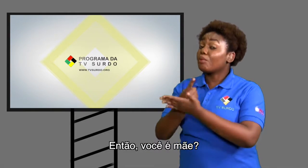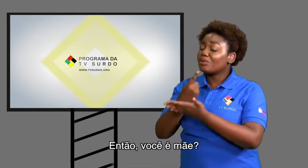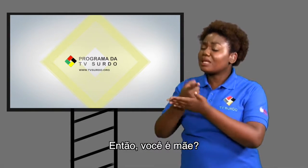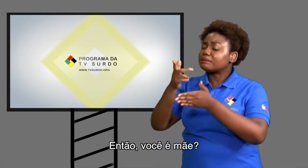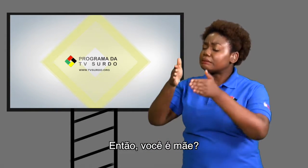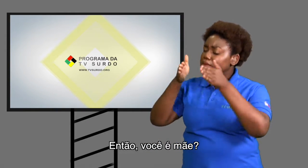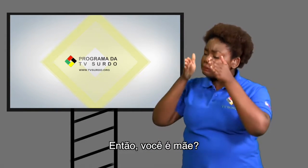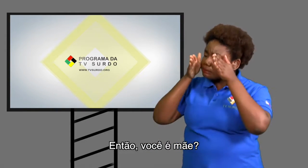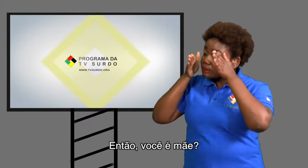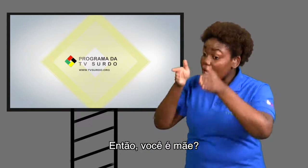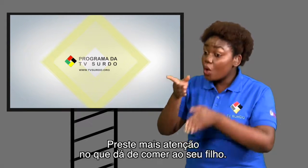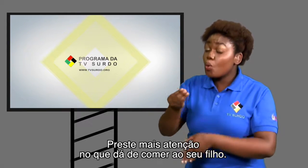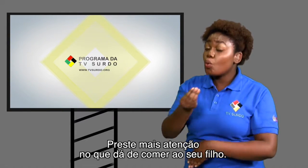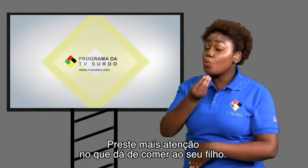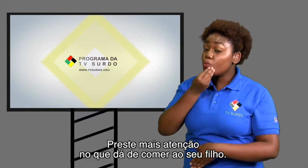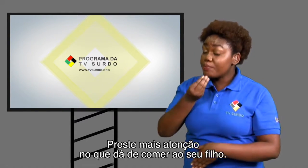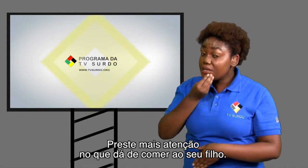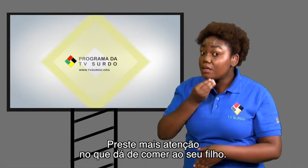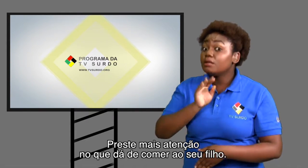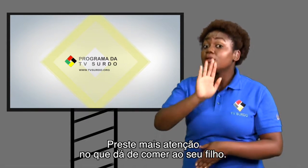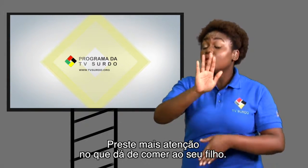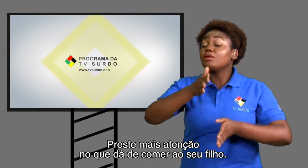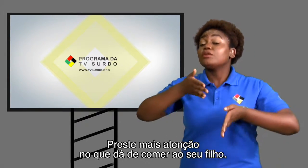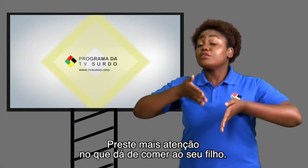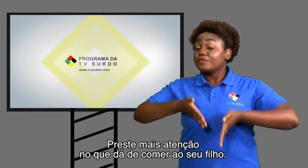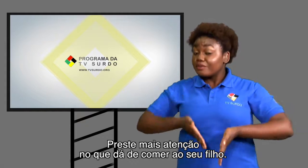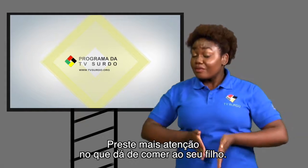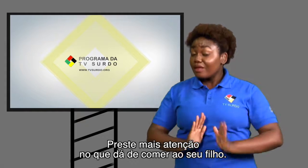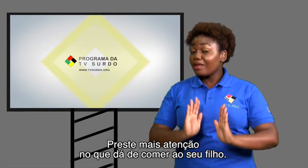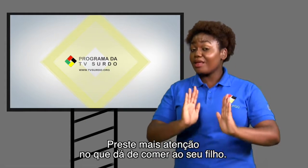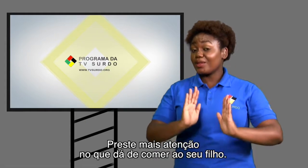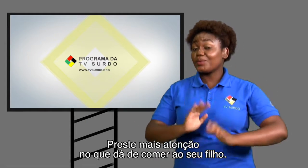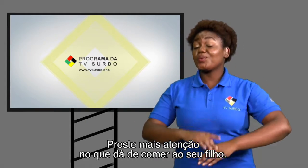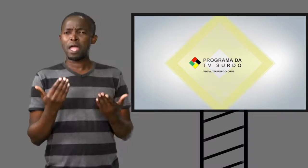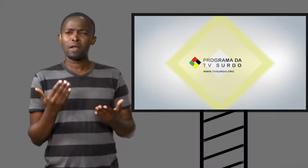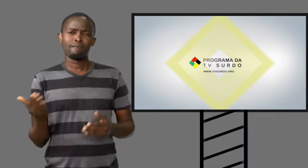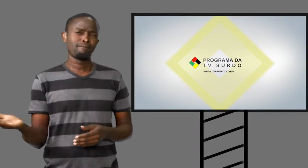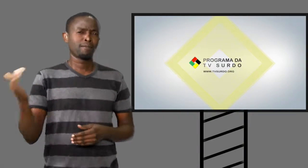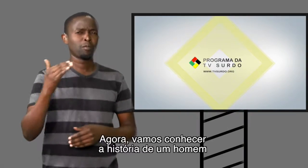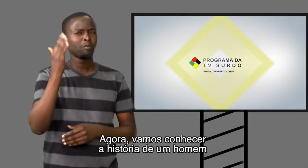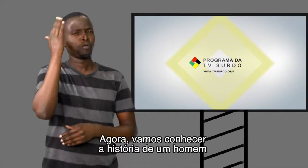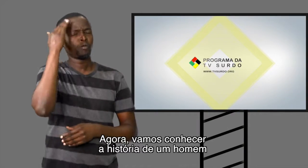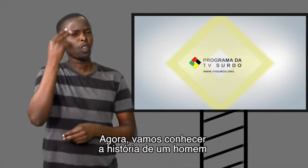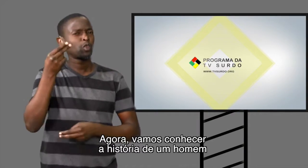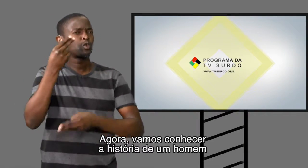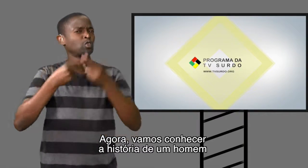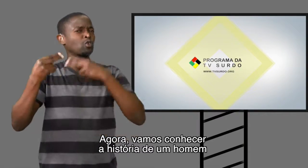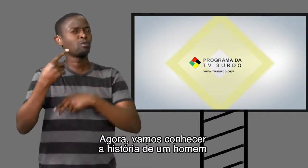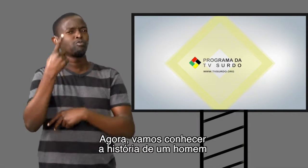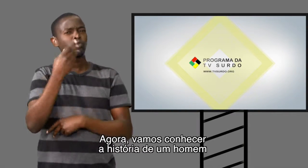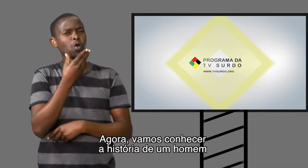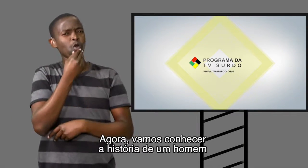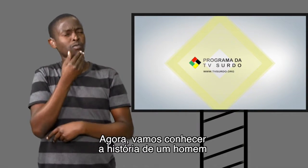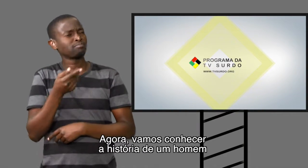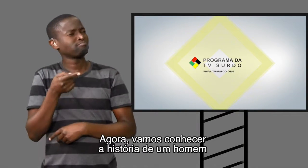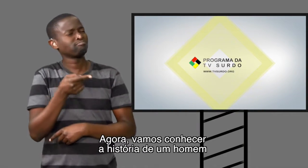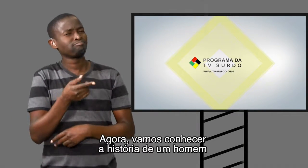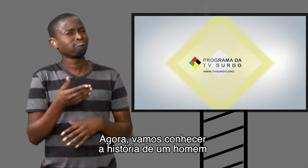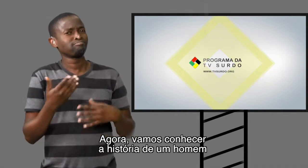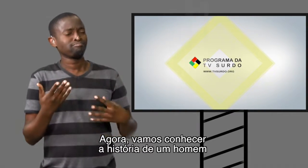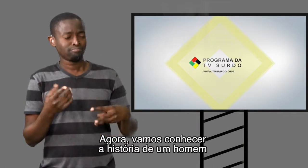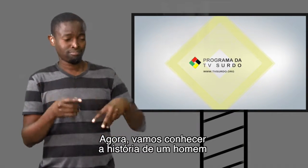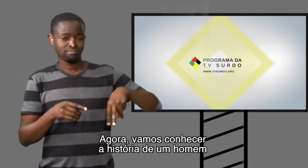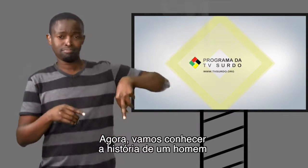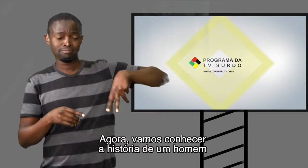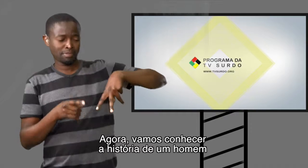mãe, preste mais atenção no que dá de comer ao seu filho. Agora, vamos conhecer a